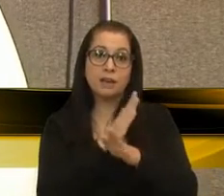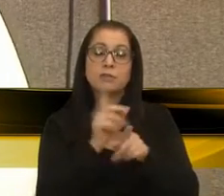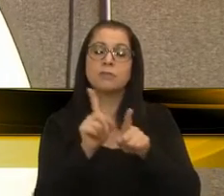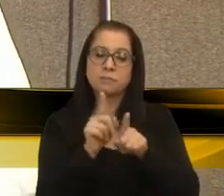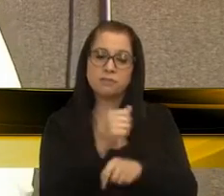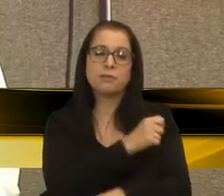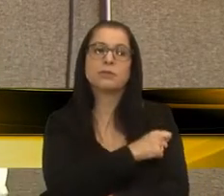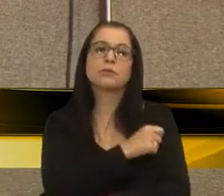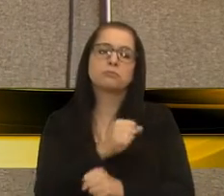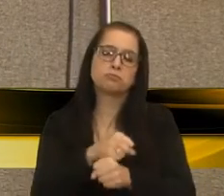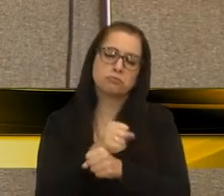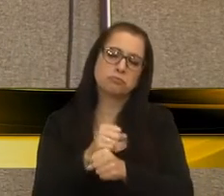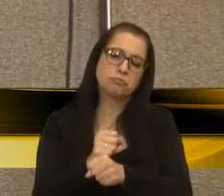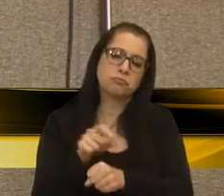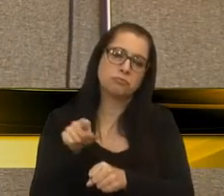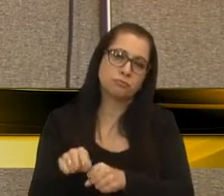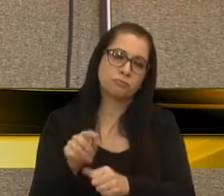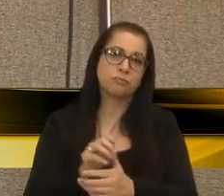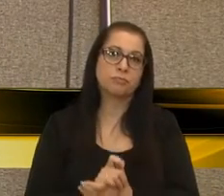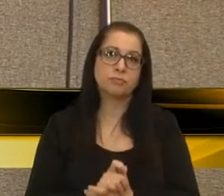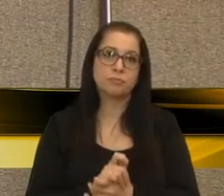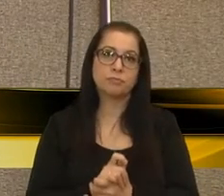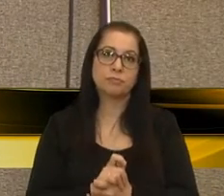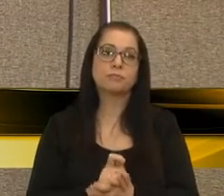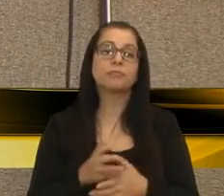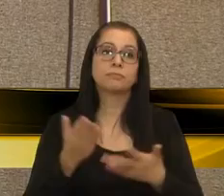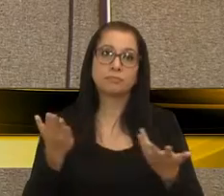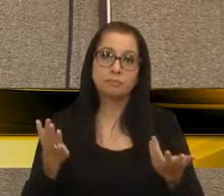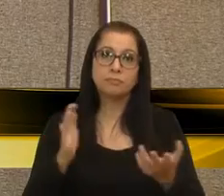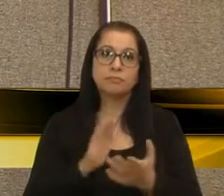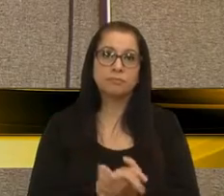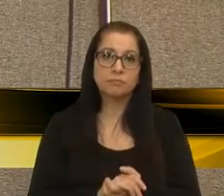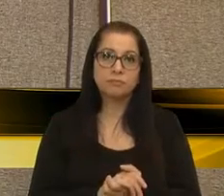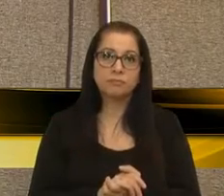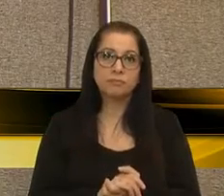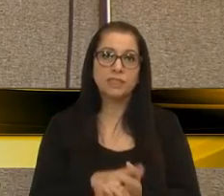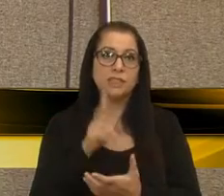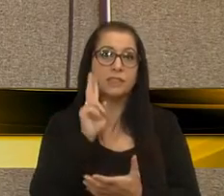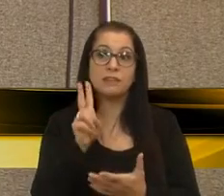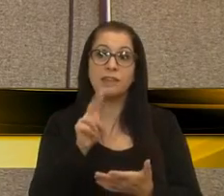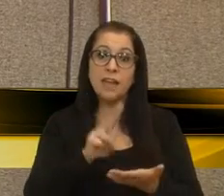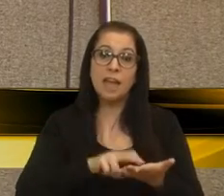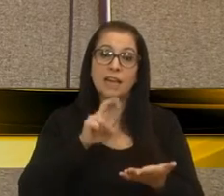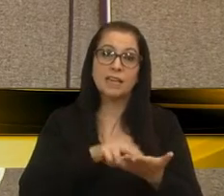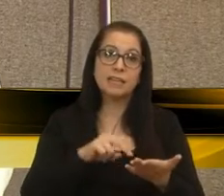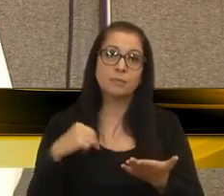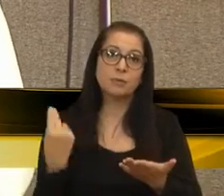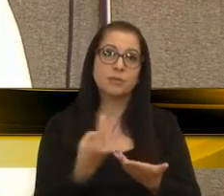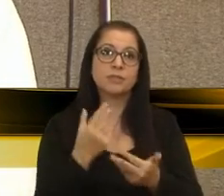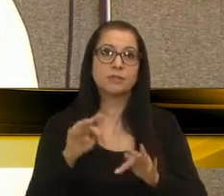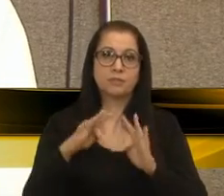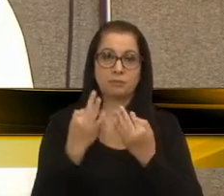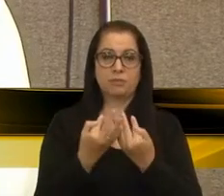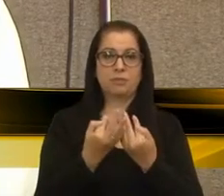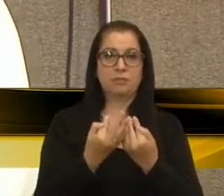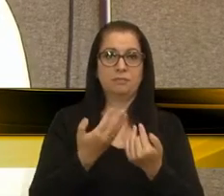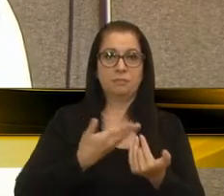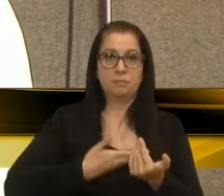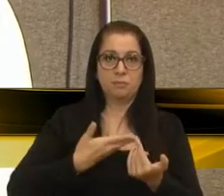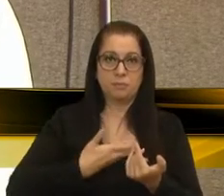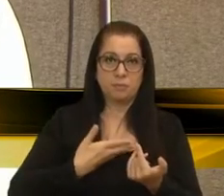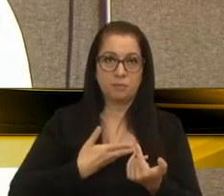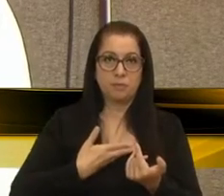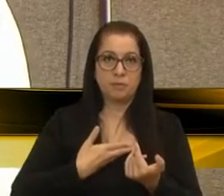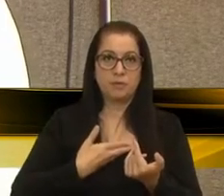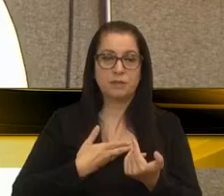por muitos e muitos anos, aluno do Melvin Jones. Então, vocês veem a alegria que é para a nossa família, para os nossos amigos,